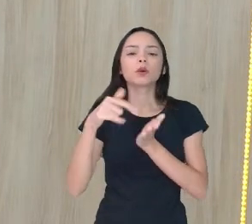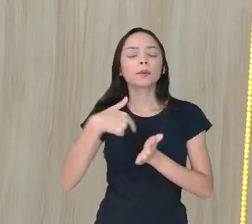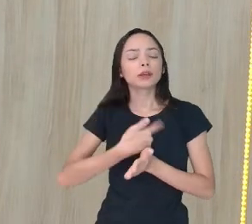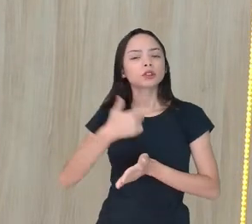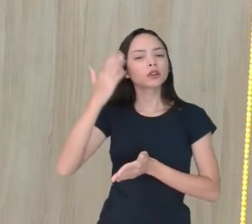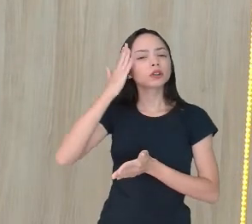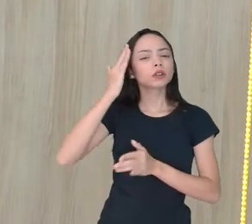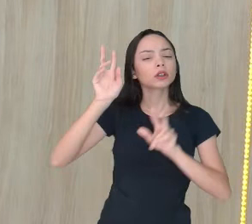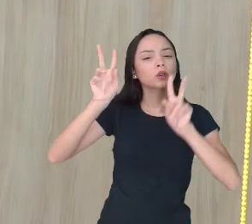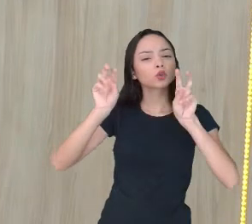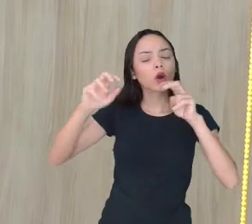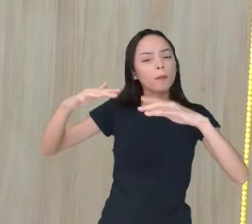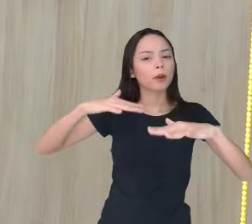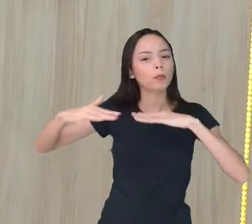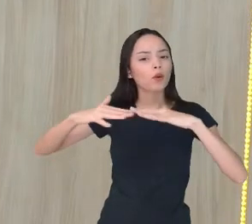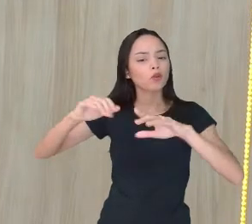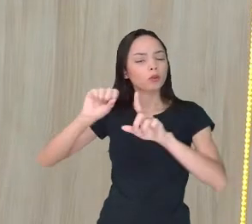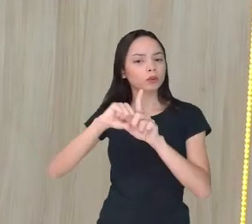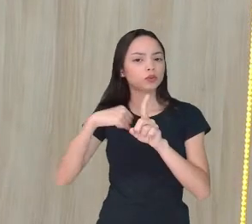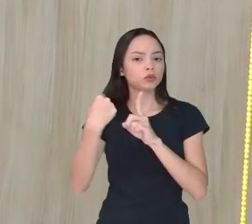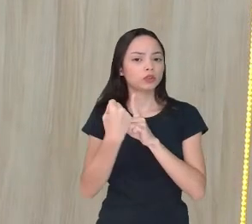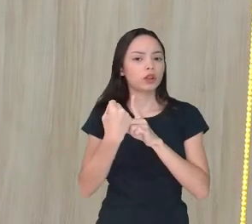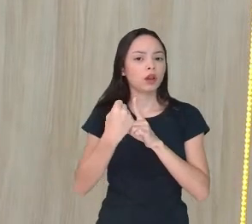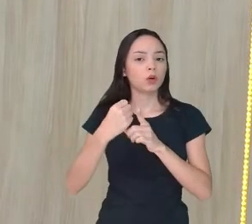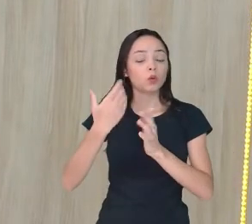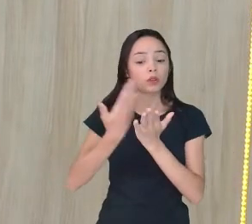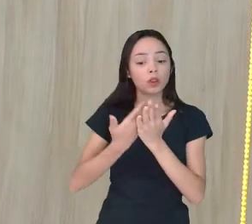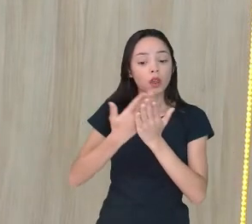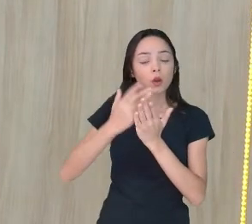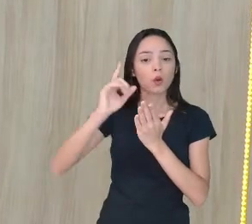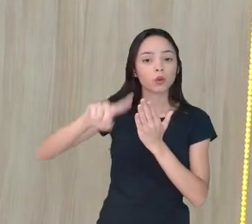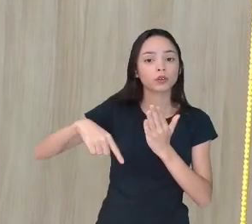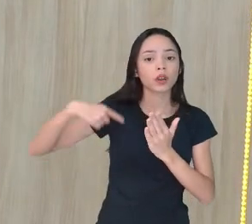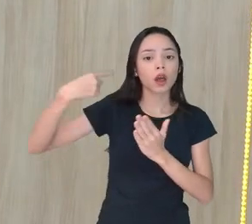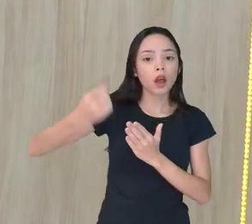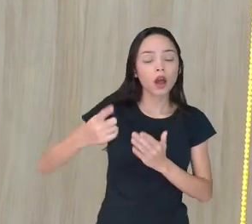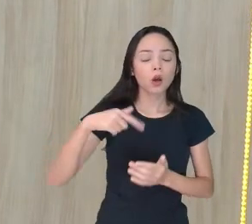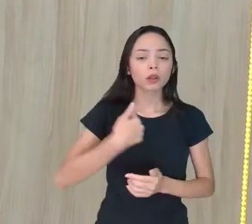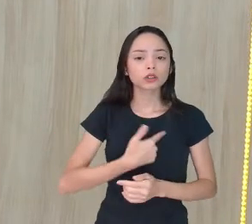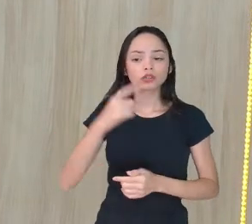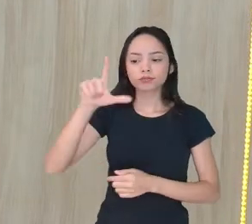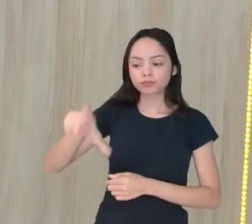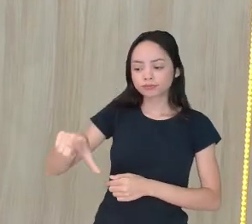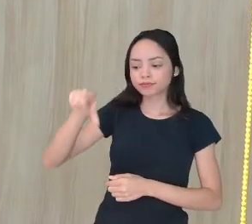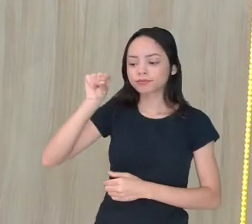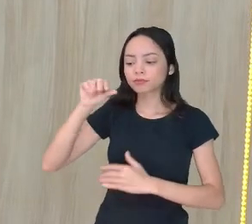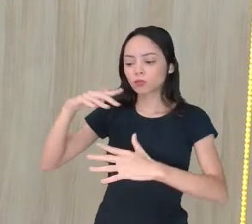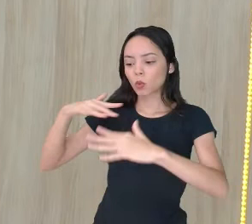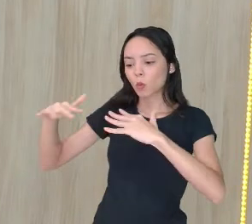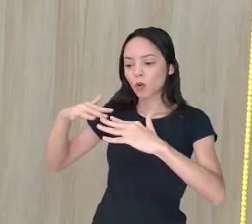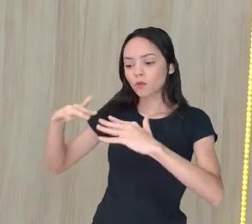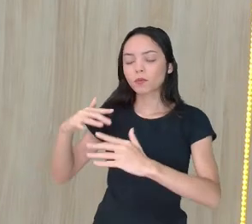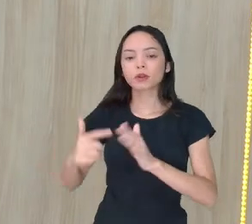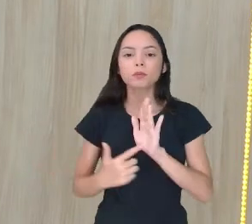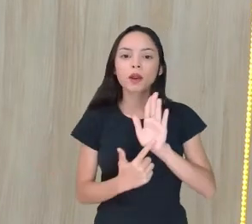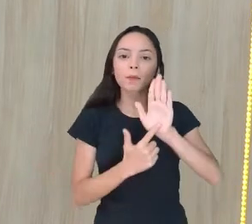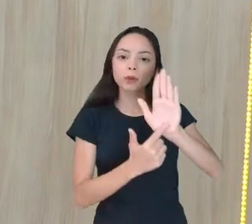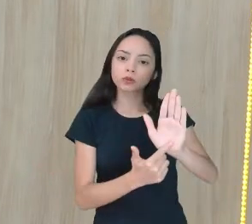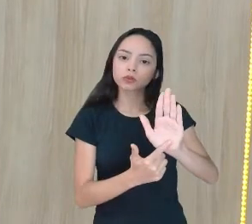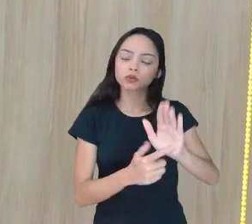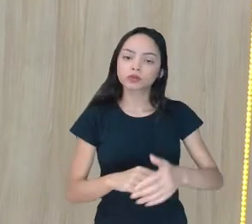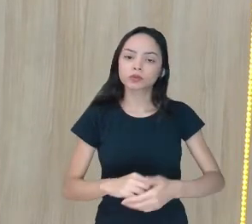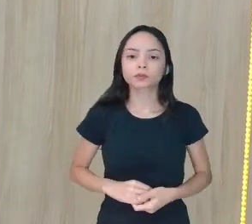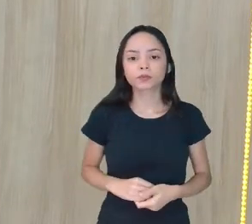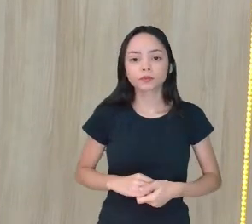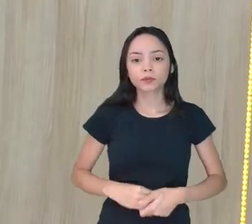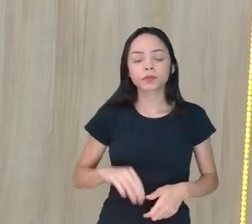dos movimentos sociais, e a gente nas próximas aulas vai escolher alguns desses movimentos para trabalhar aqui, ou para retomar, né? Porque a gente